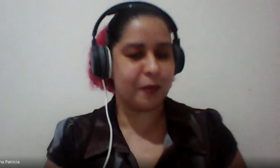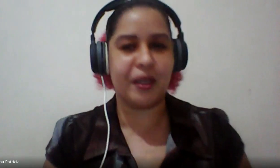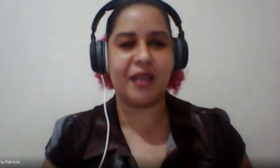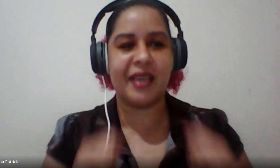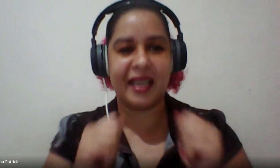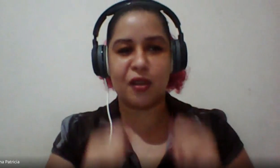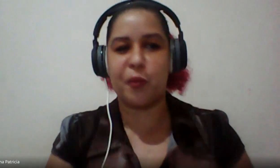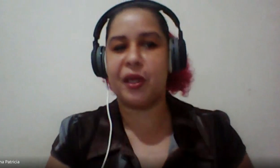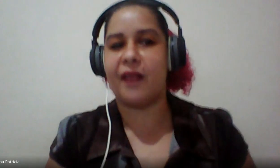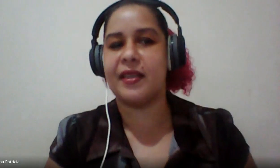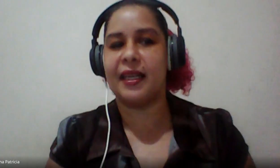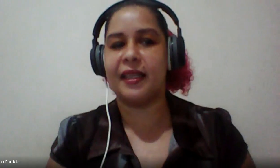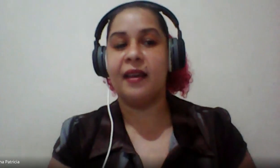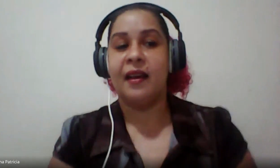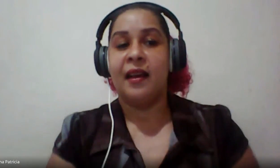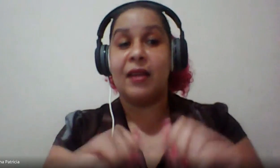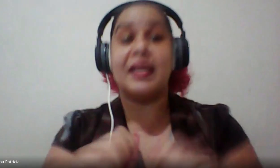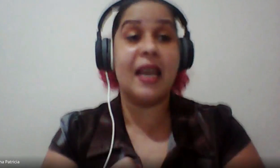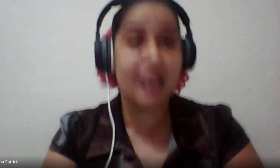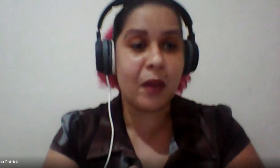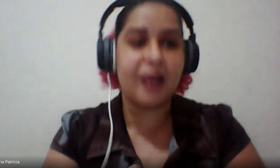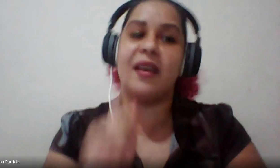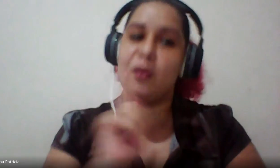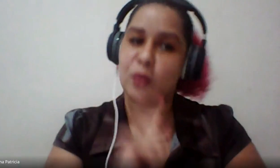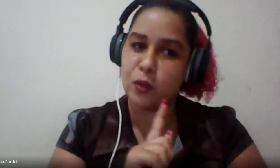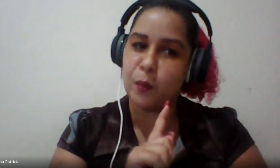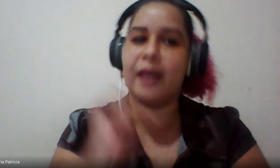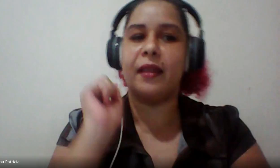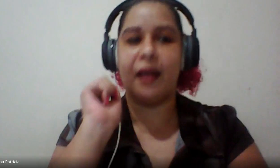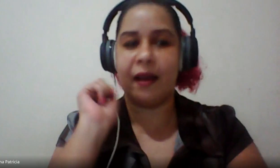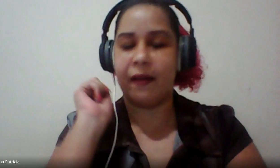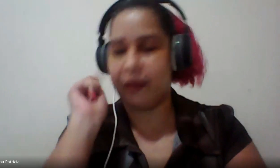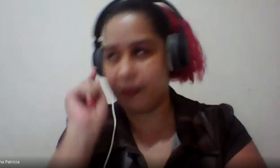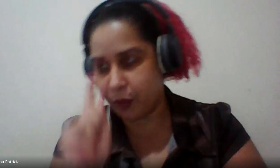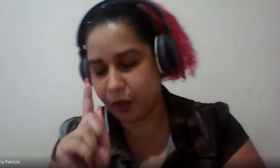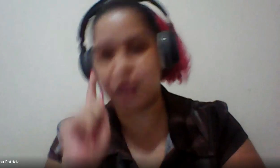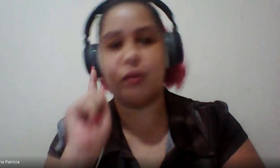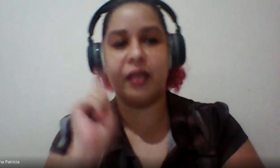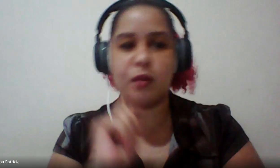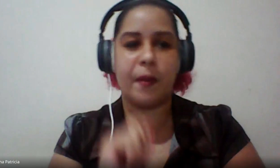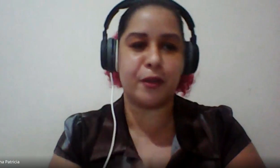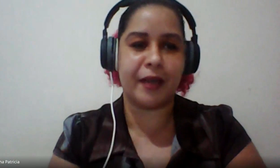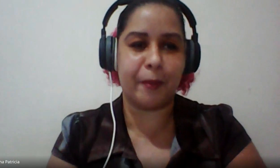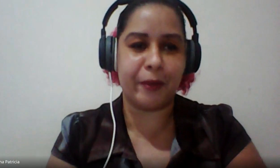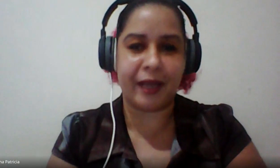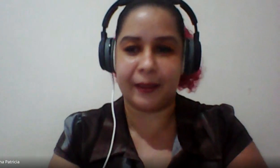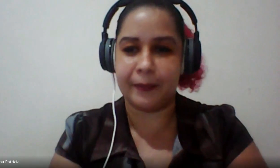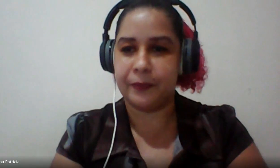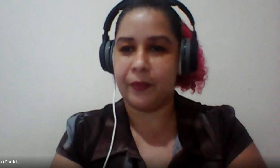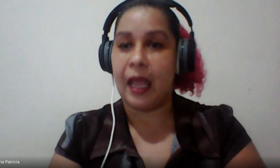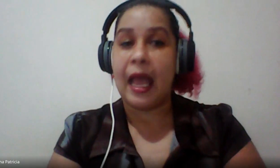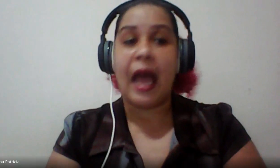mais um pouquinho e querer se comunicar com essa língua que eu sou suspeita, porque eu acho linda e sou apaixonada por